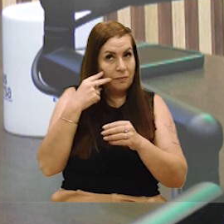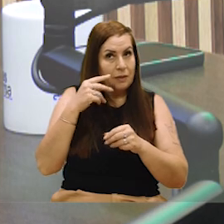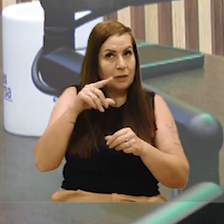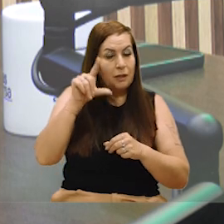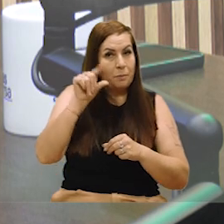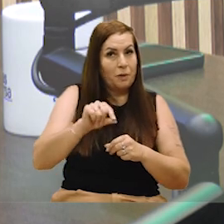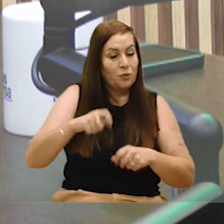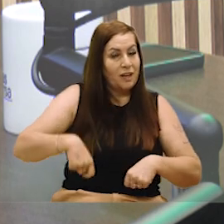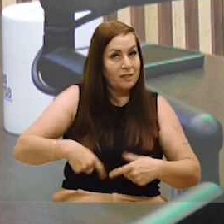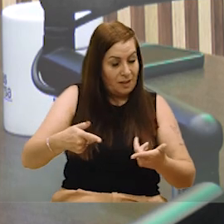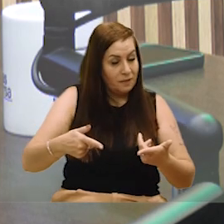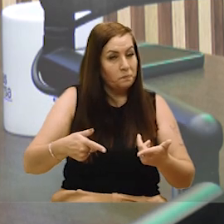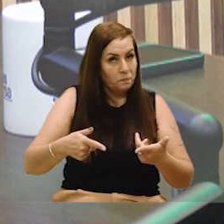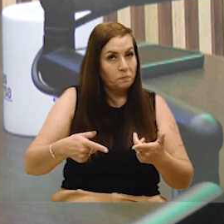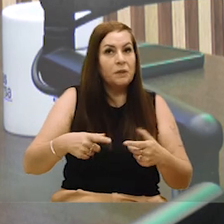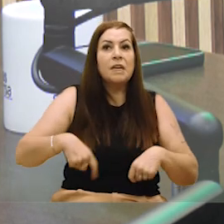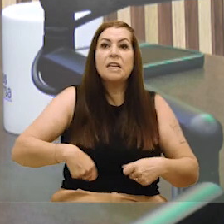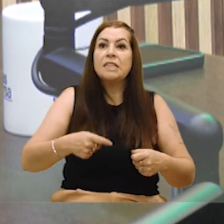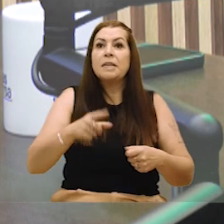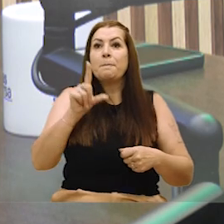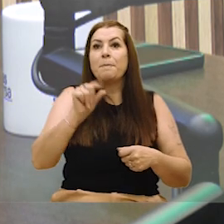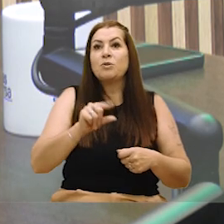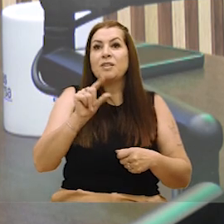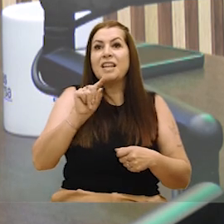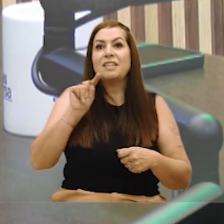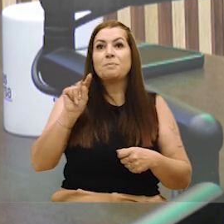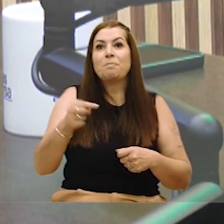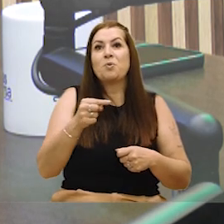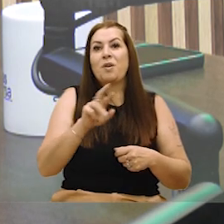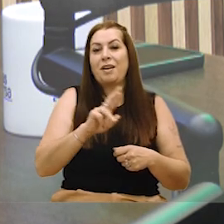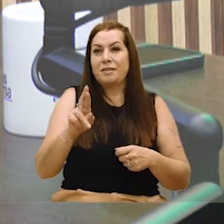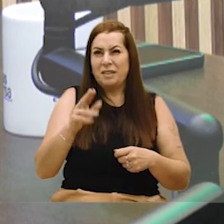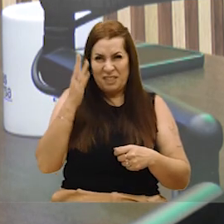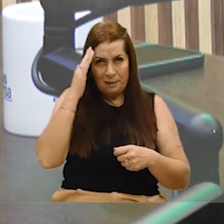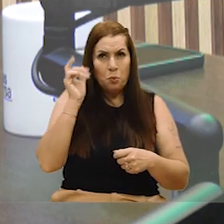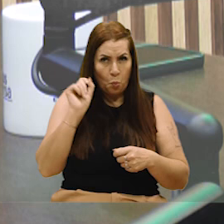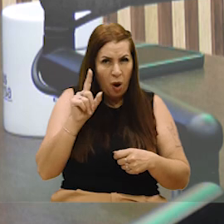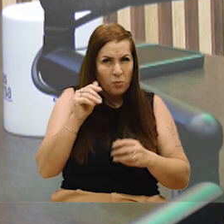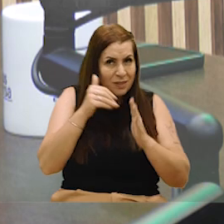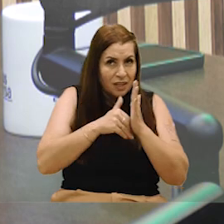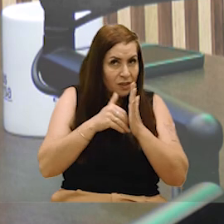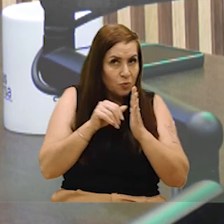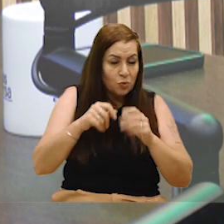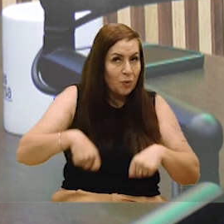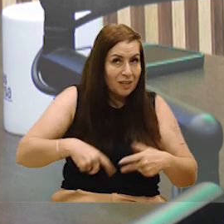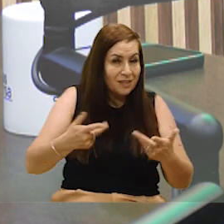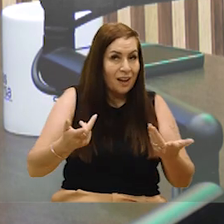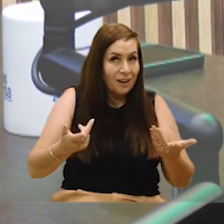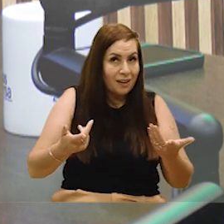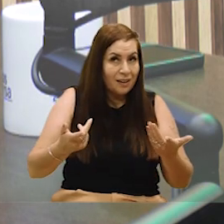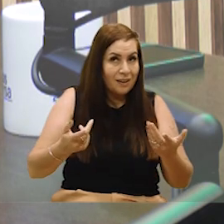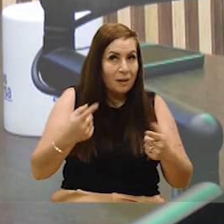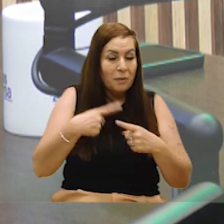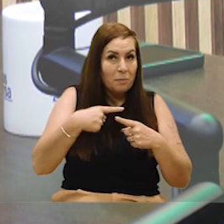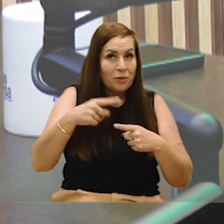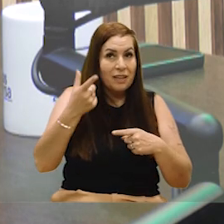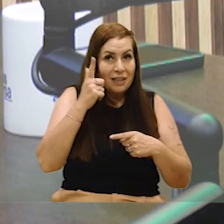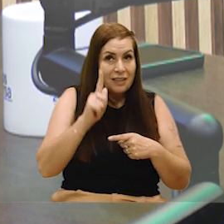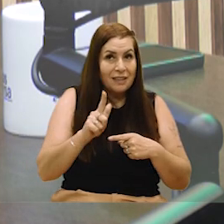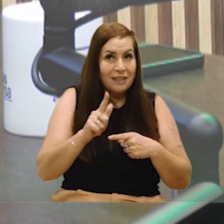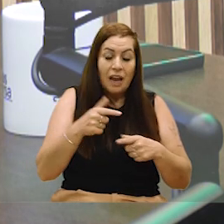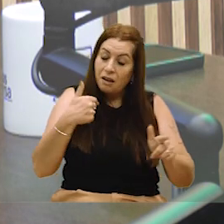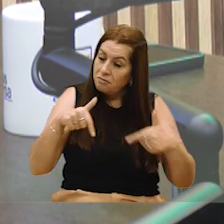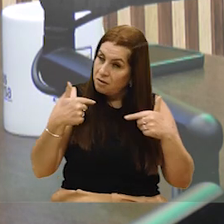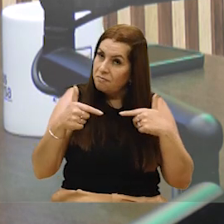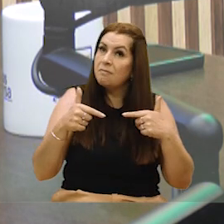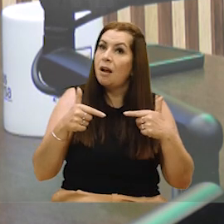Dos eleitos, eu fui o que menos gastei. Né? Gastei menos de 10 mil reais. E sabe qual é o segredo de não gastar recurso para poder se